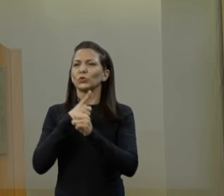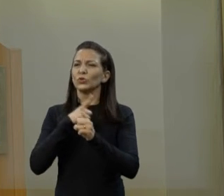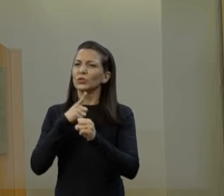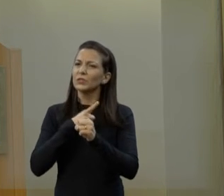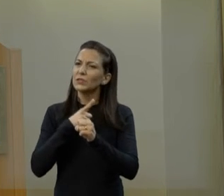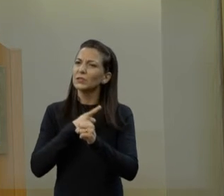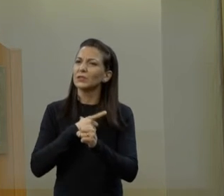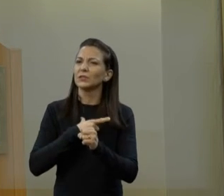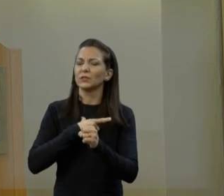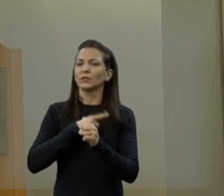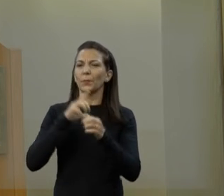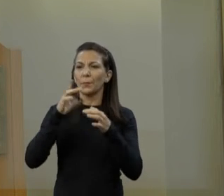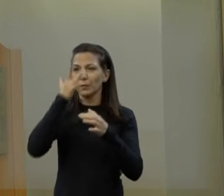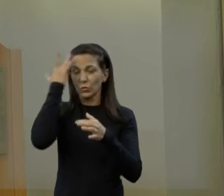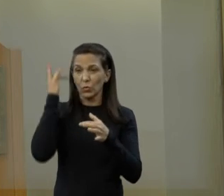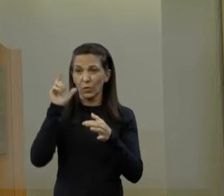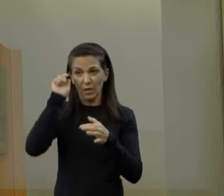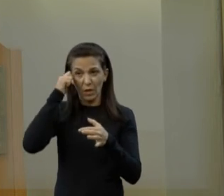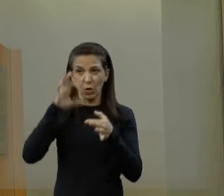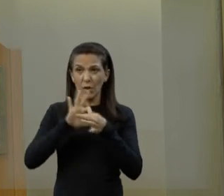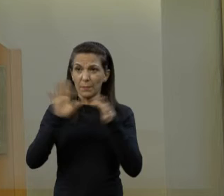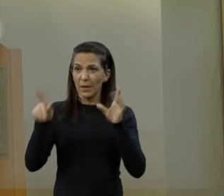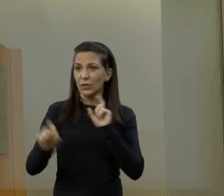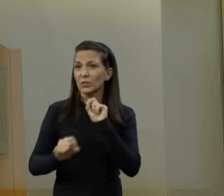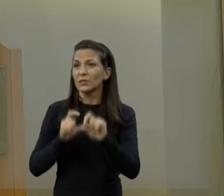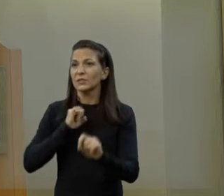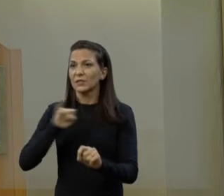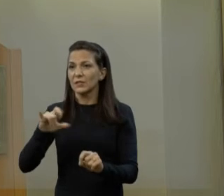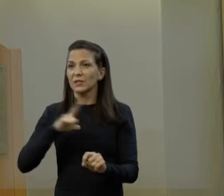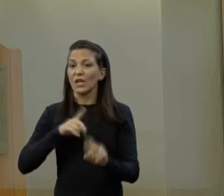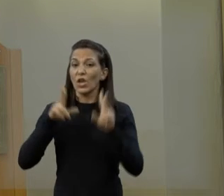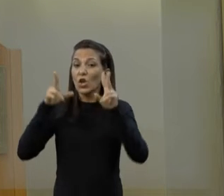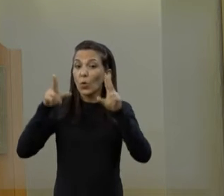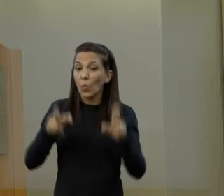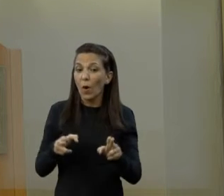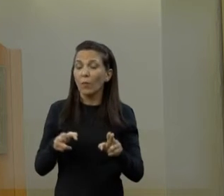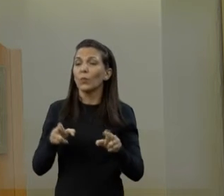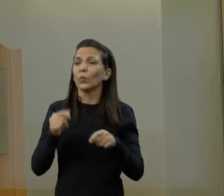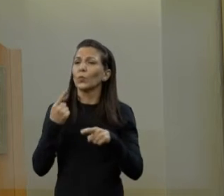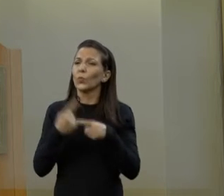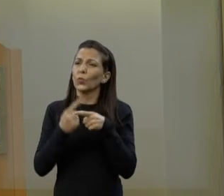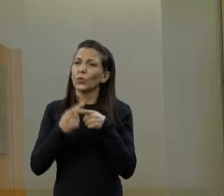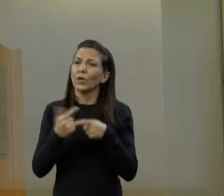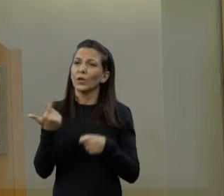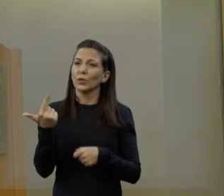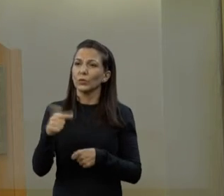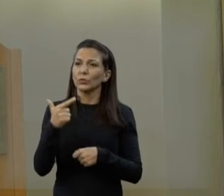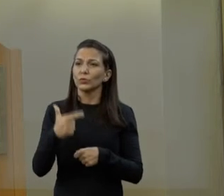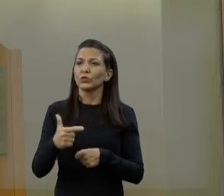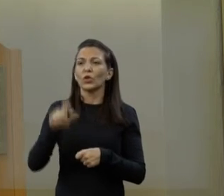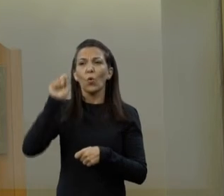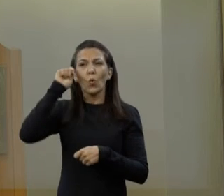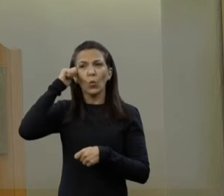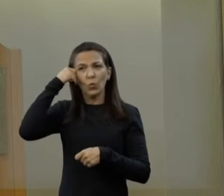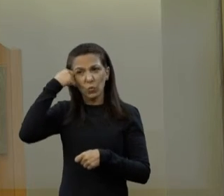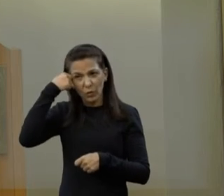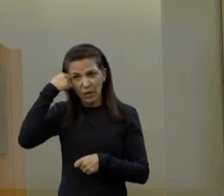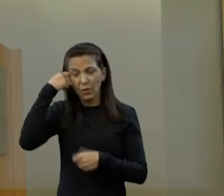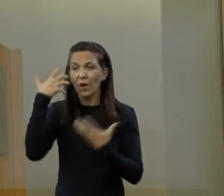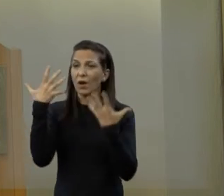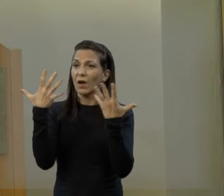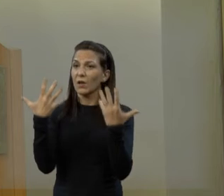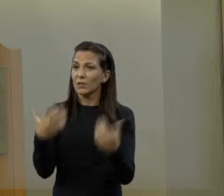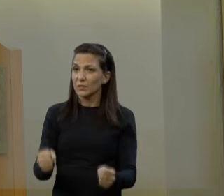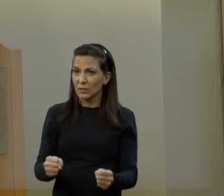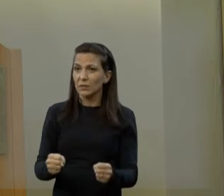diária ademais se éramos tudo igual porque não havia um negro será